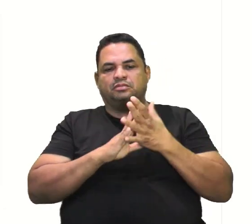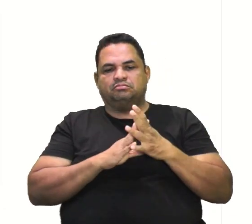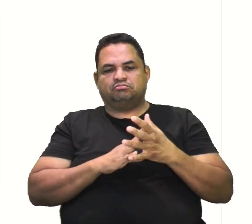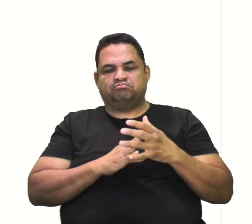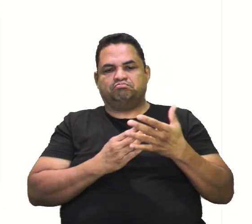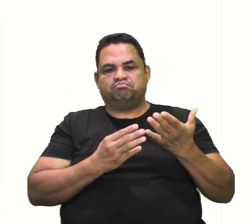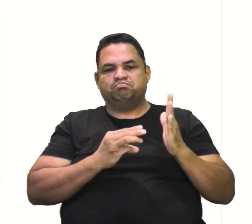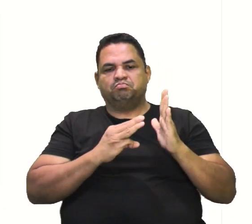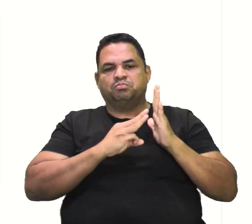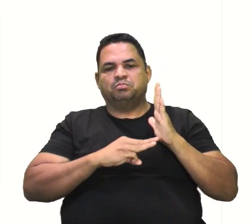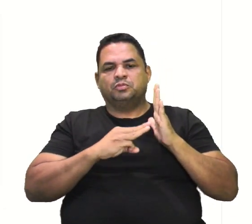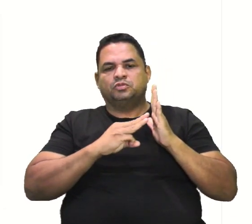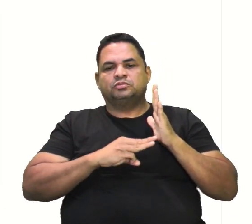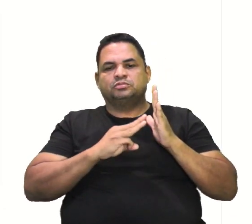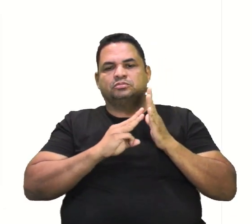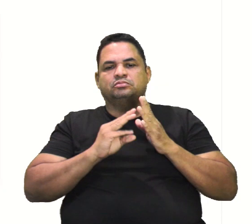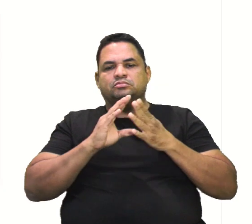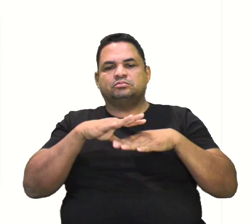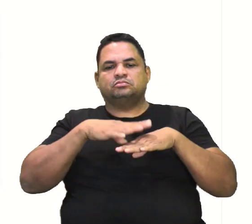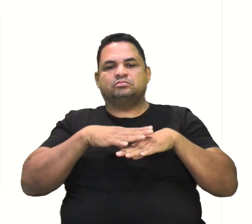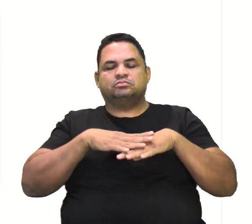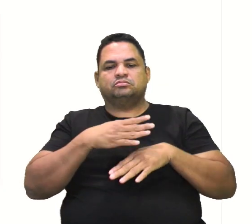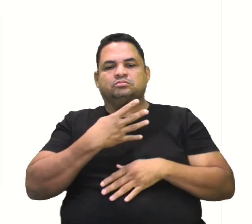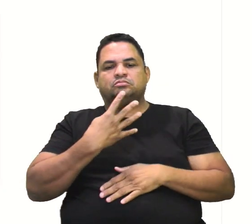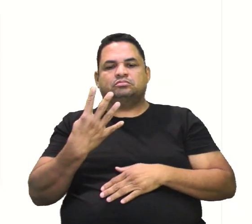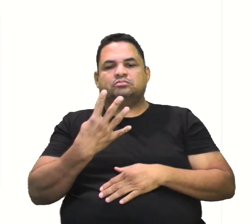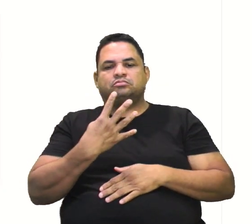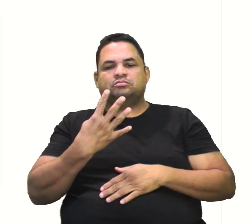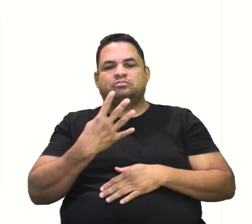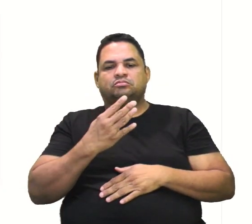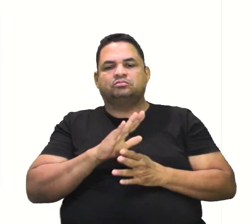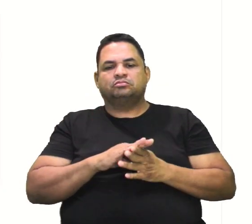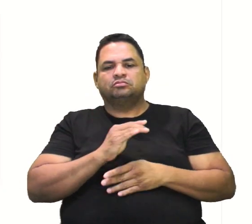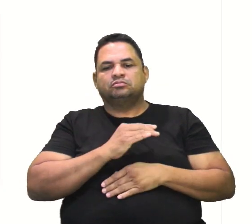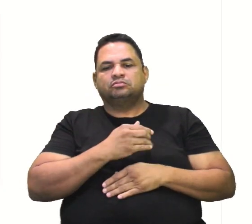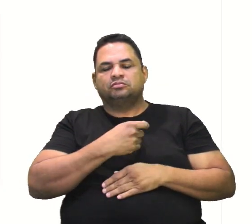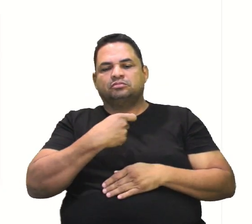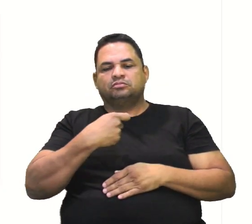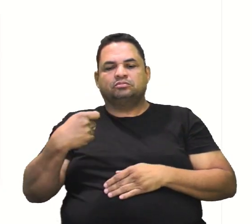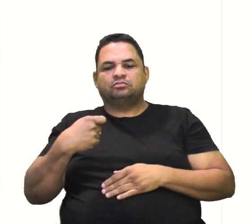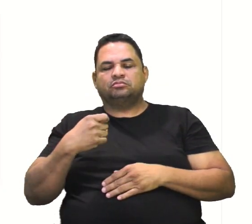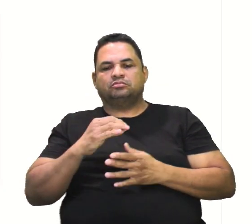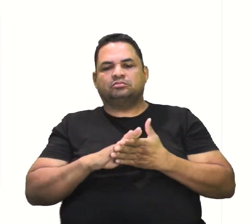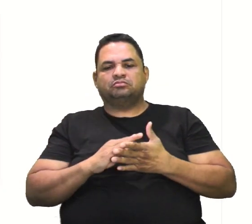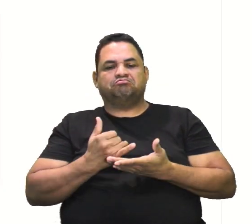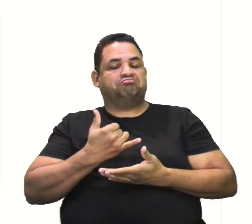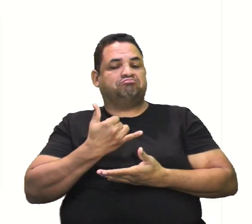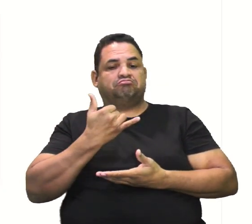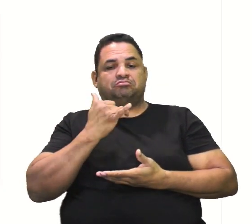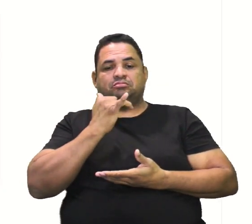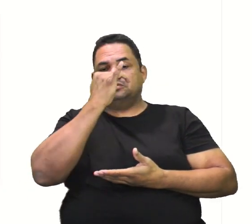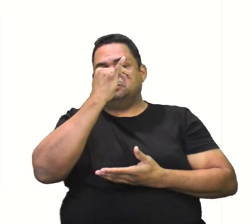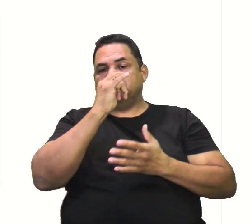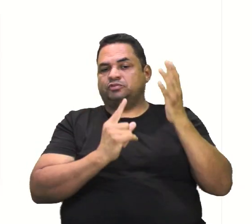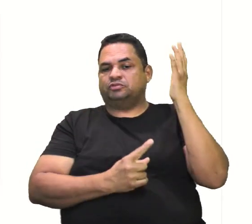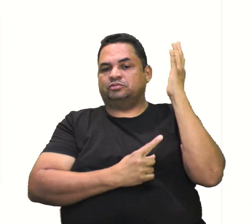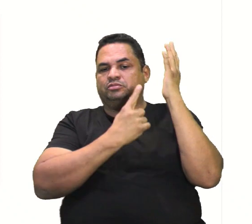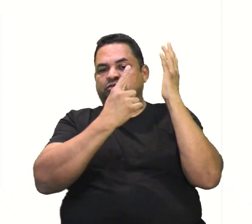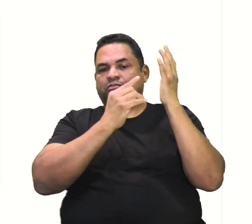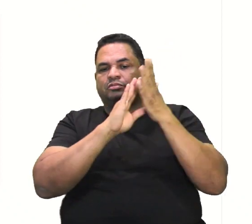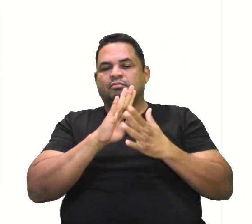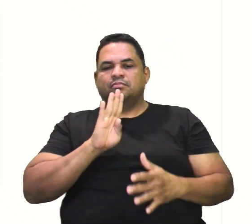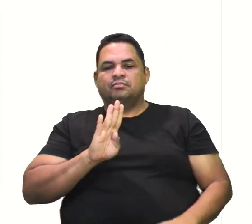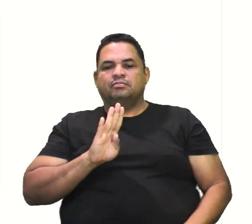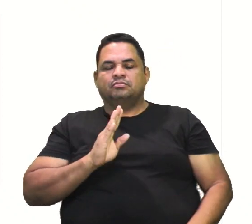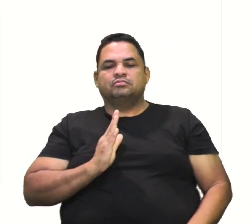matemático, né? O ponto A, a gente já sabe que está 4 valores aqui para X, E Y eu não sei, é a altura. O